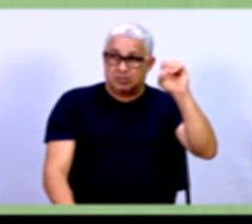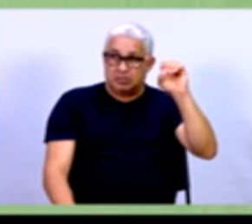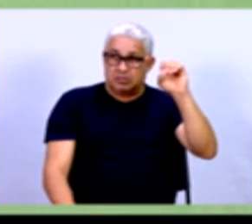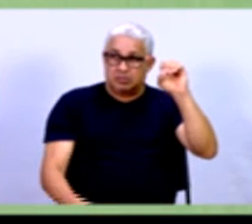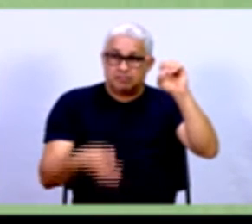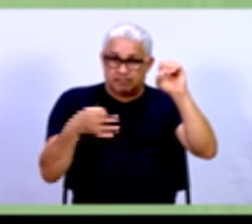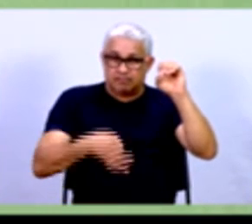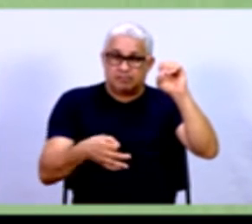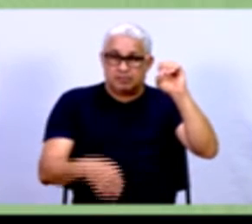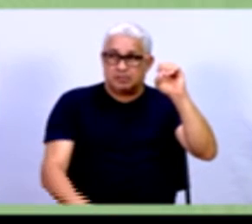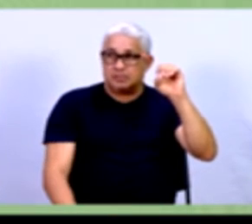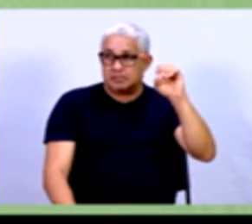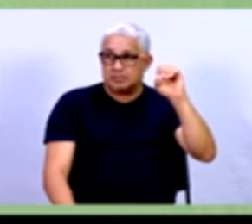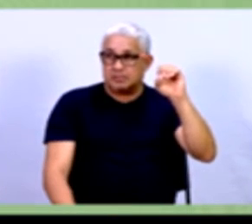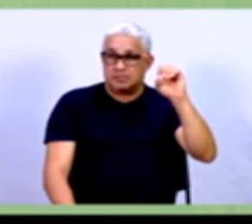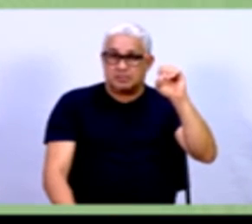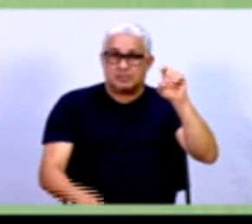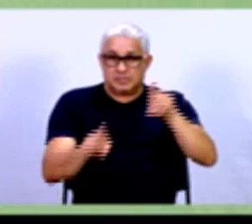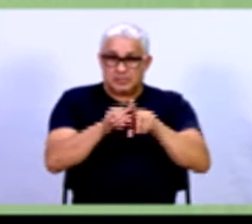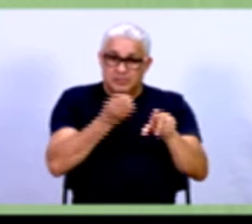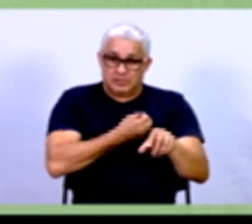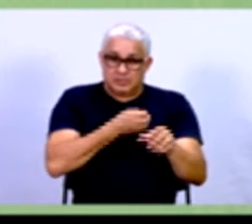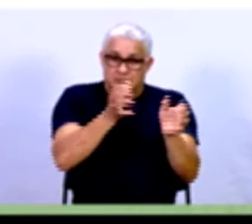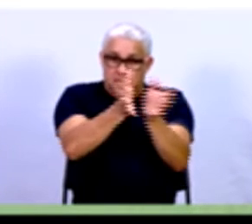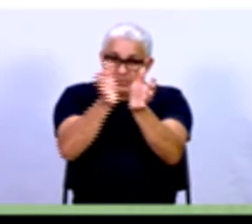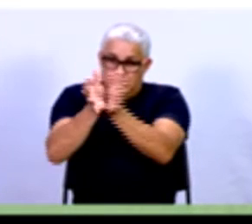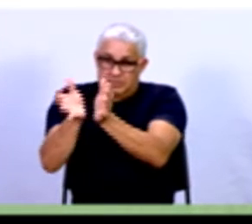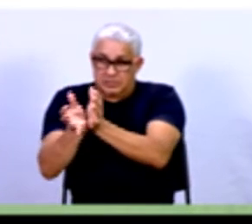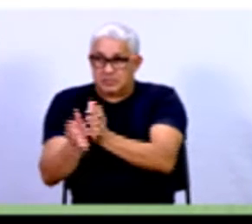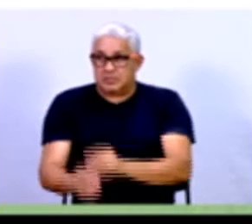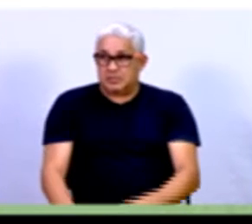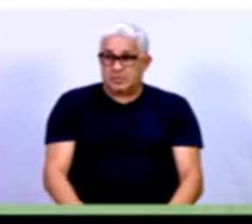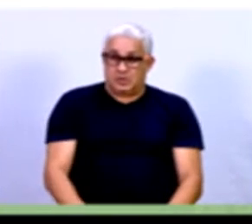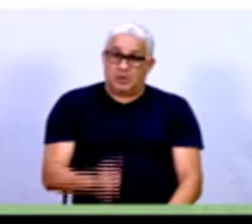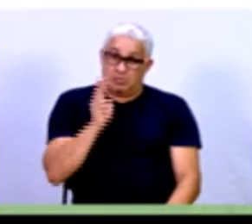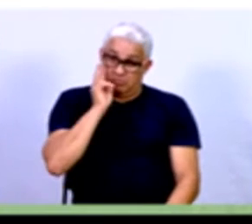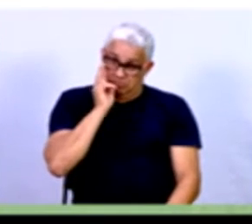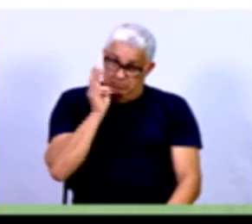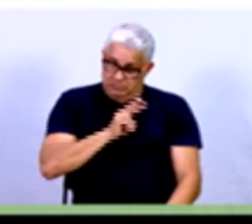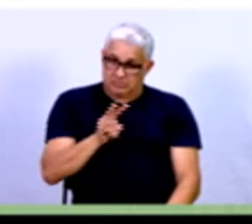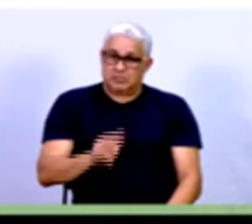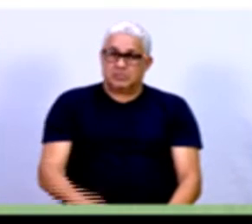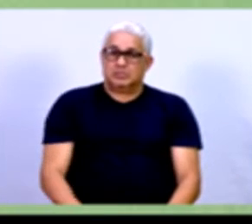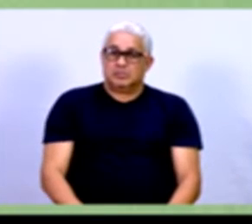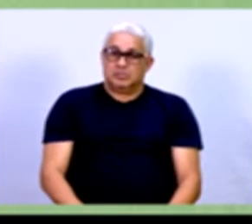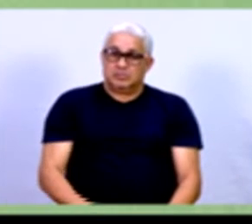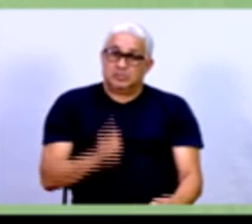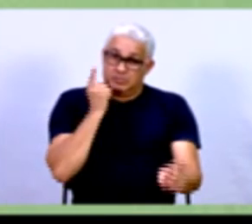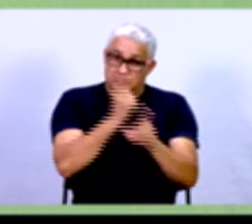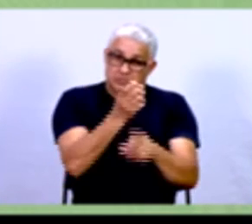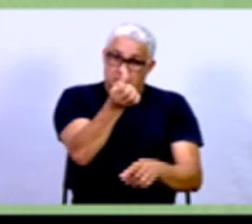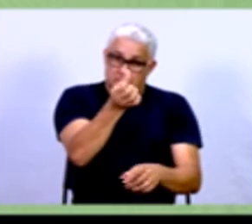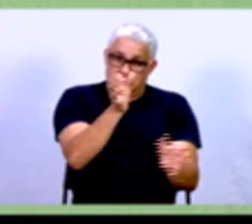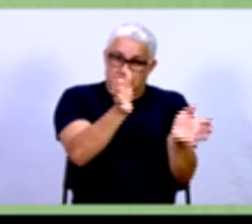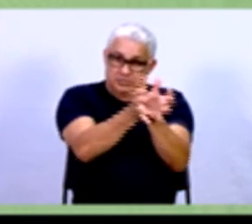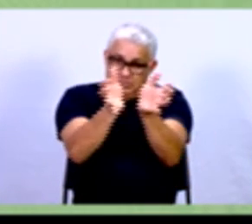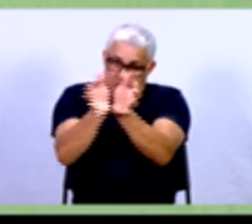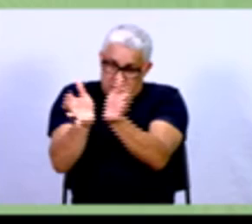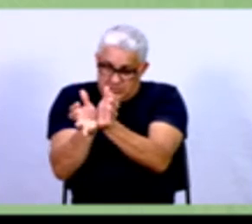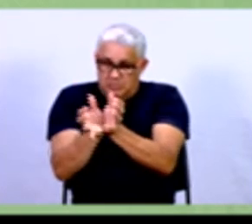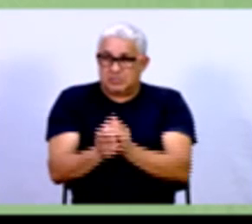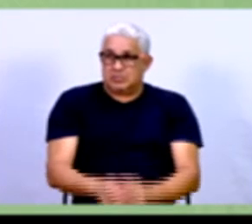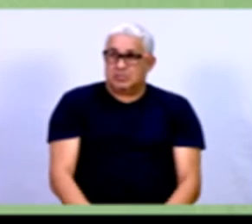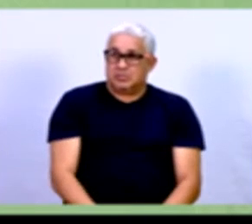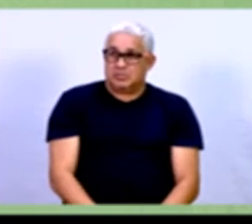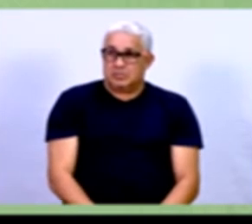certo? E que o nosso número de classes, eu vou voltar aqui para vocês verem que a gente achou aqui, ó, 6 classes. Então,